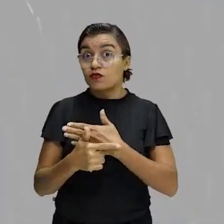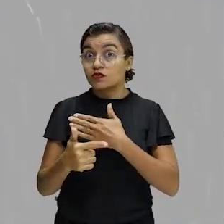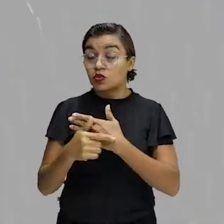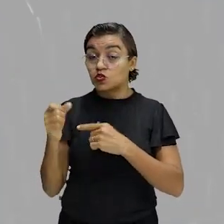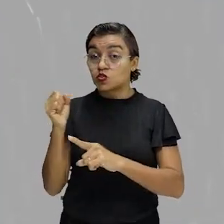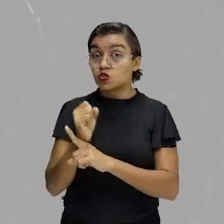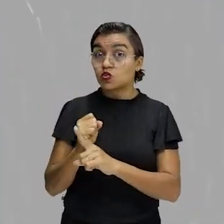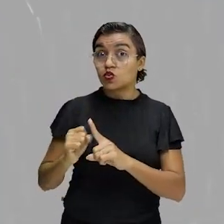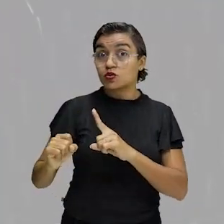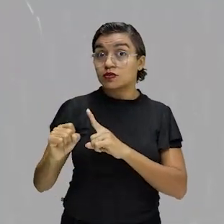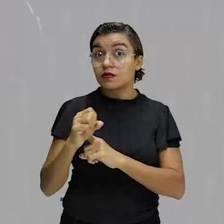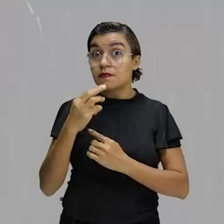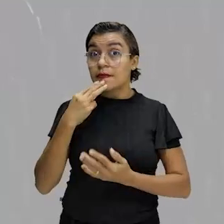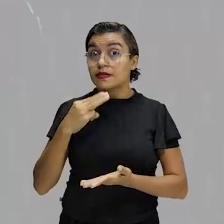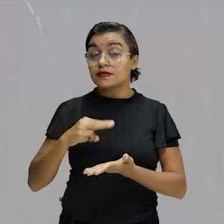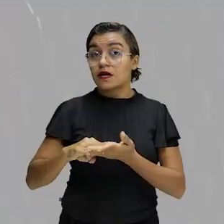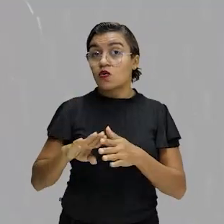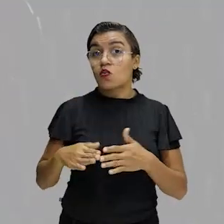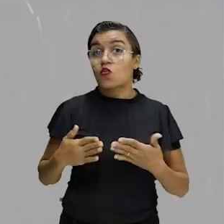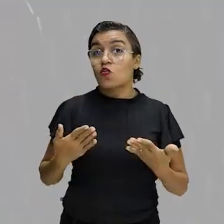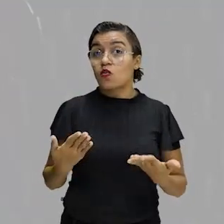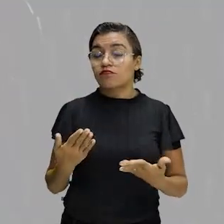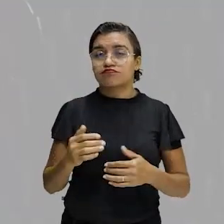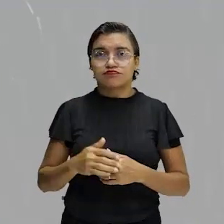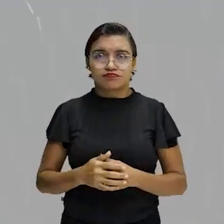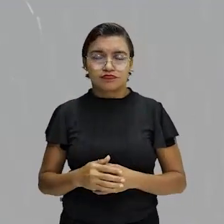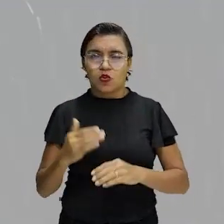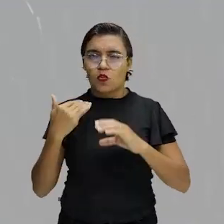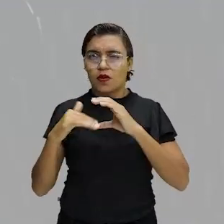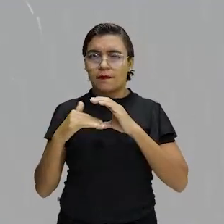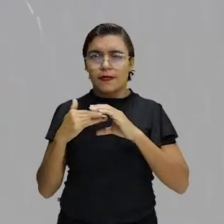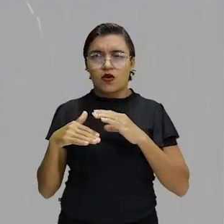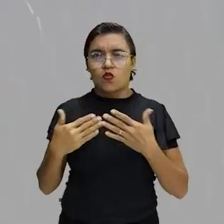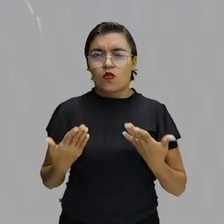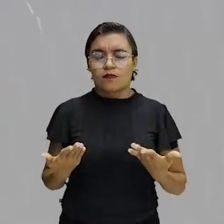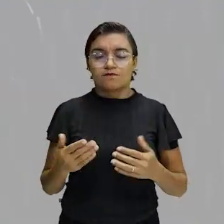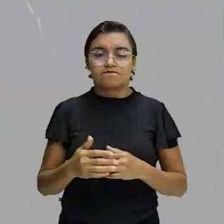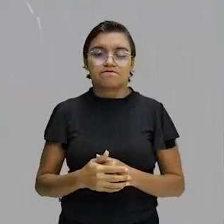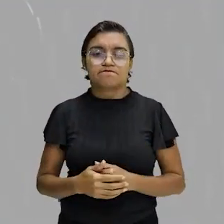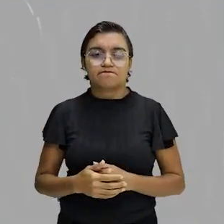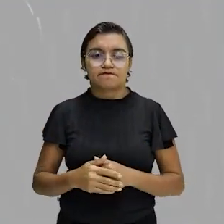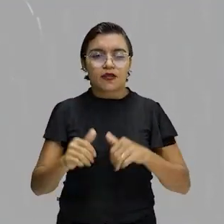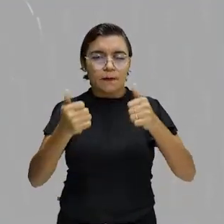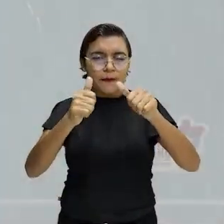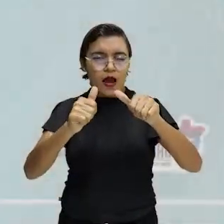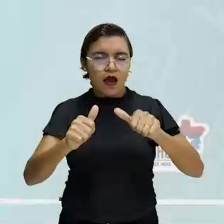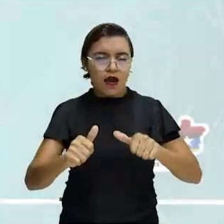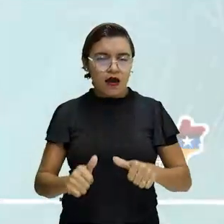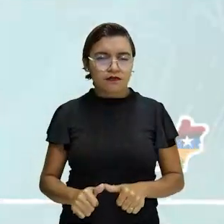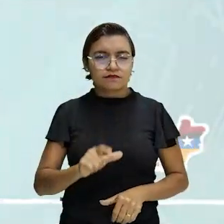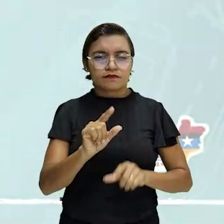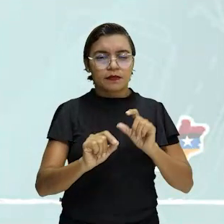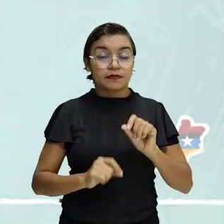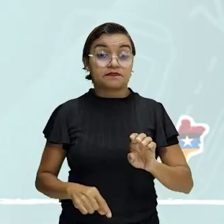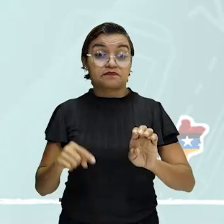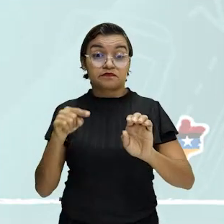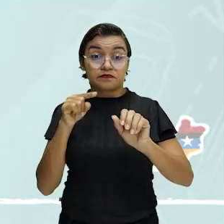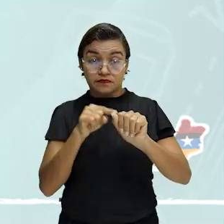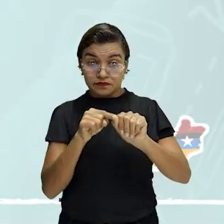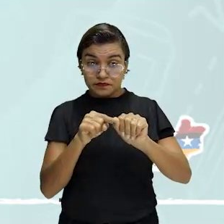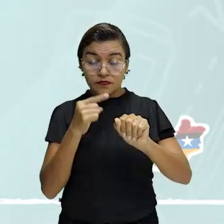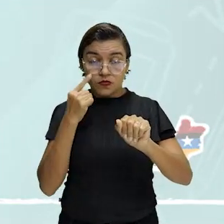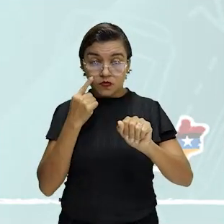social desta mensagem, qual é a função social deste e-mail. Então, vamos analisar aqui as opções. Letra A, divulgar